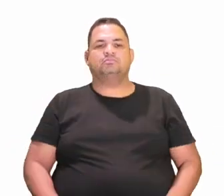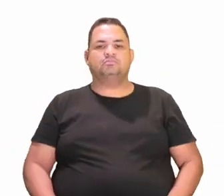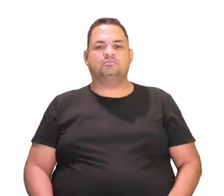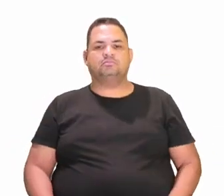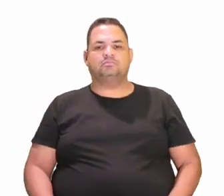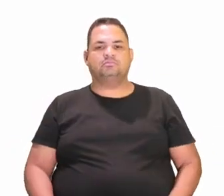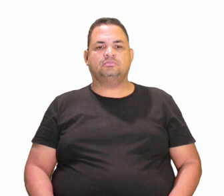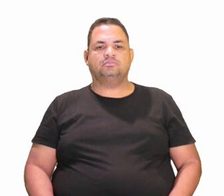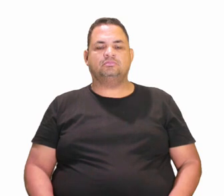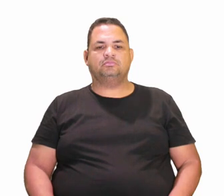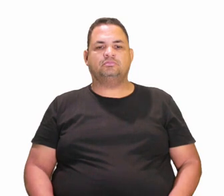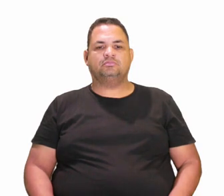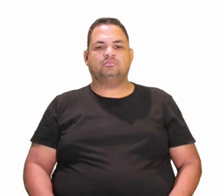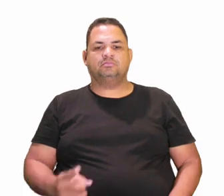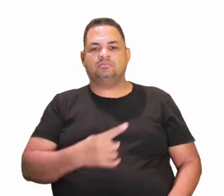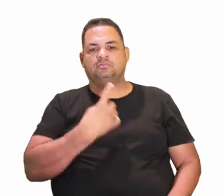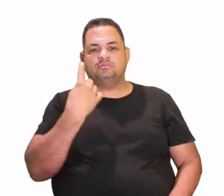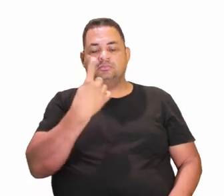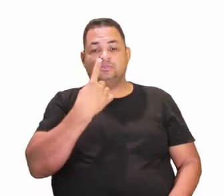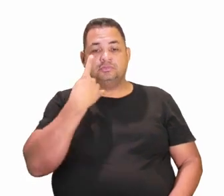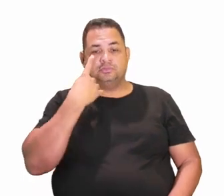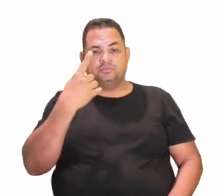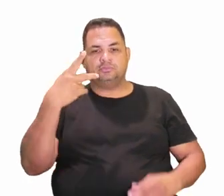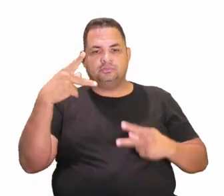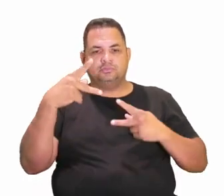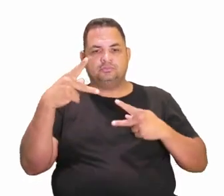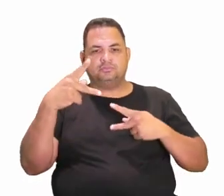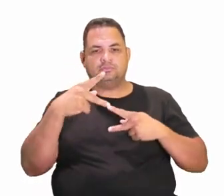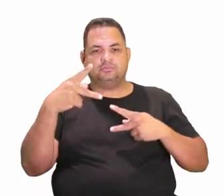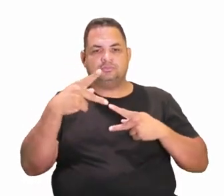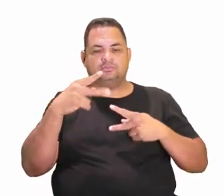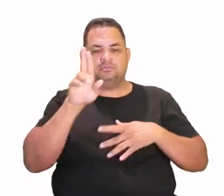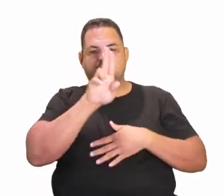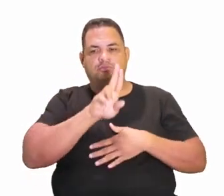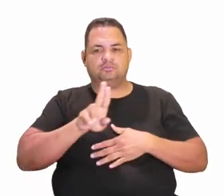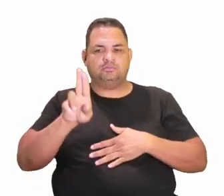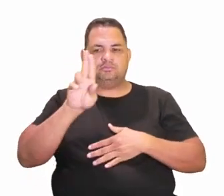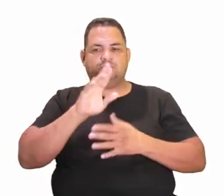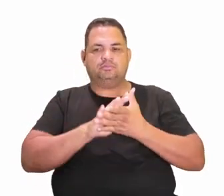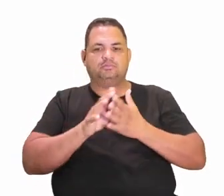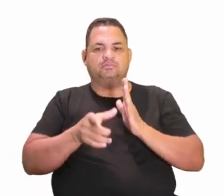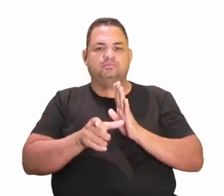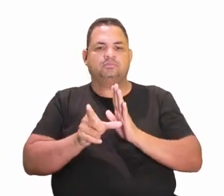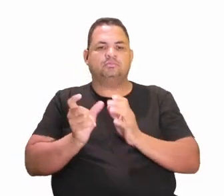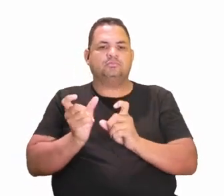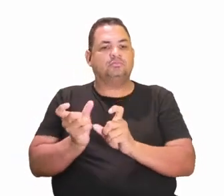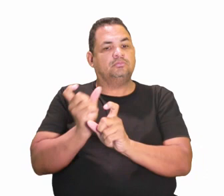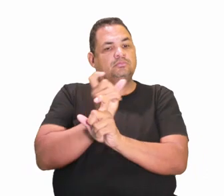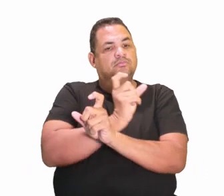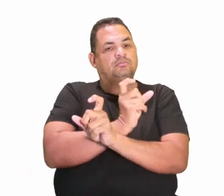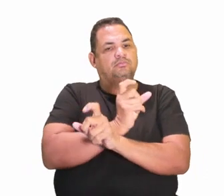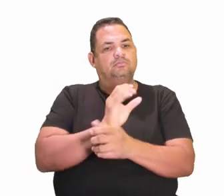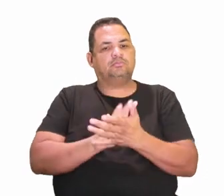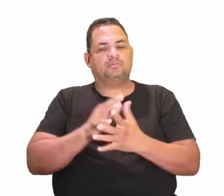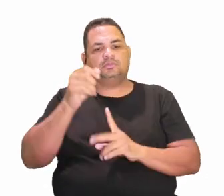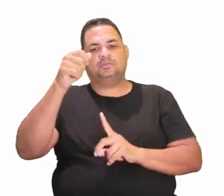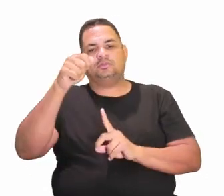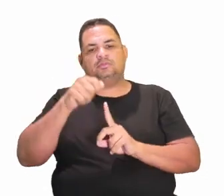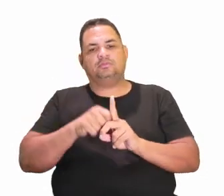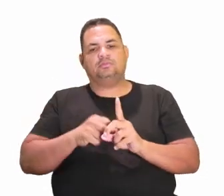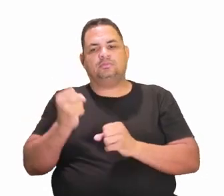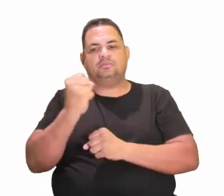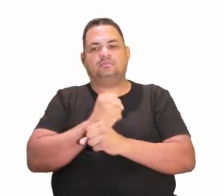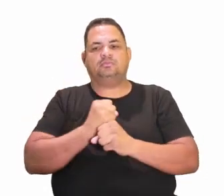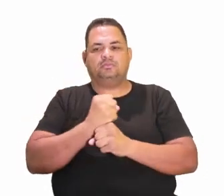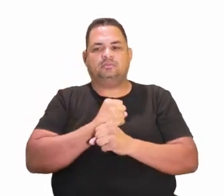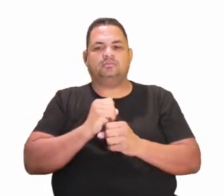is Easter? E a gente viu a preposition in, que é usado antes de meses do ano,